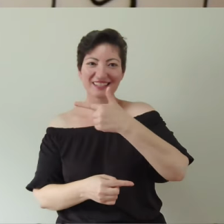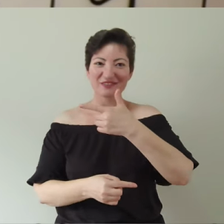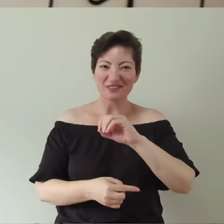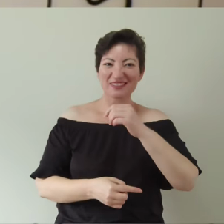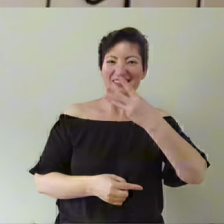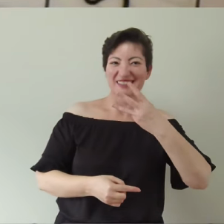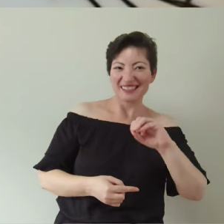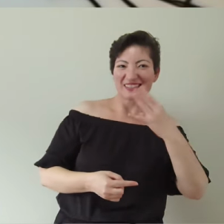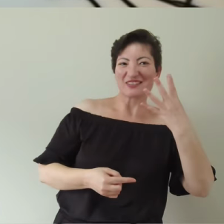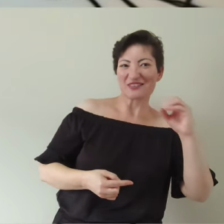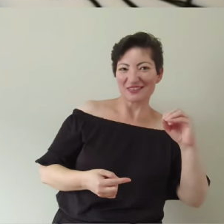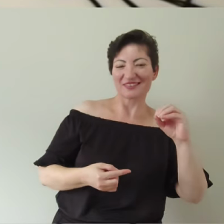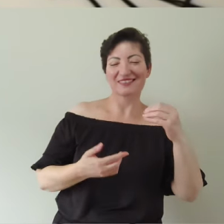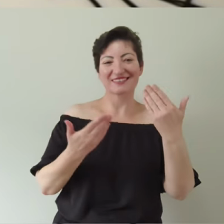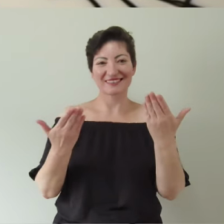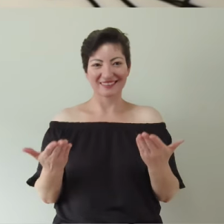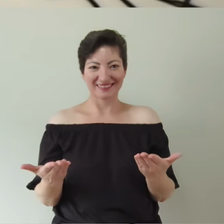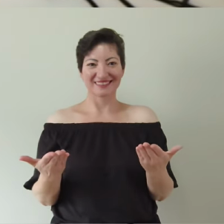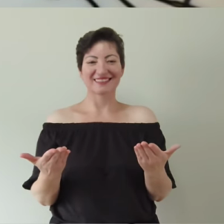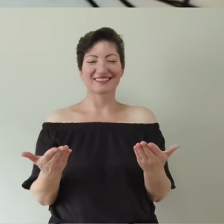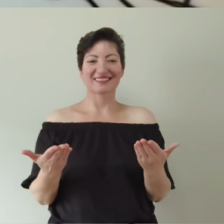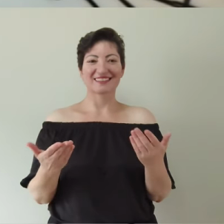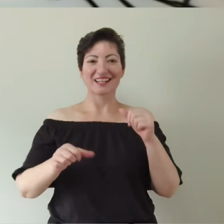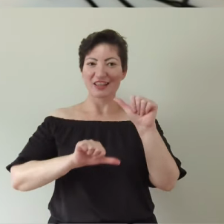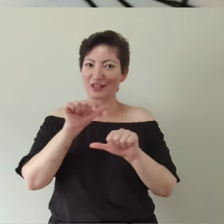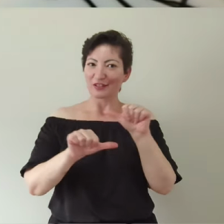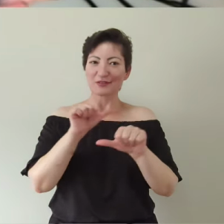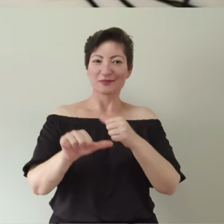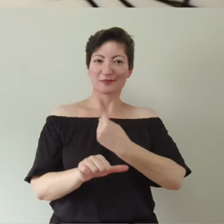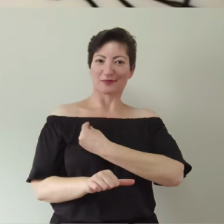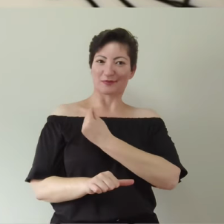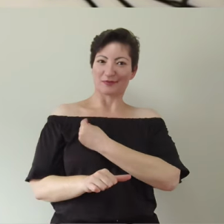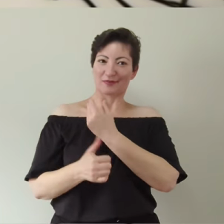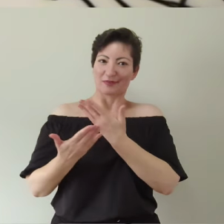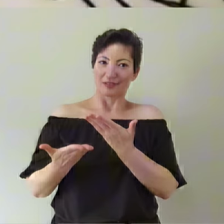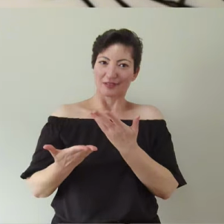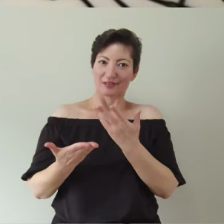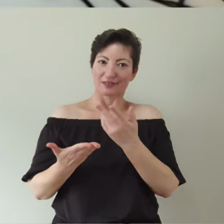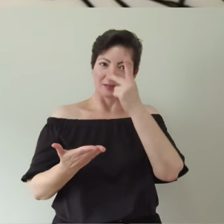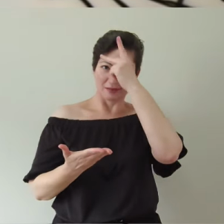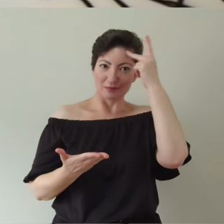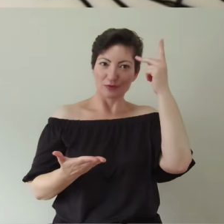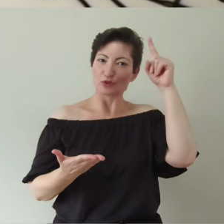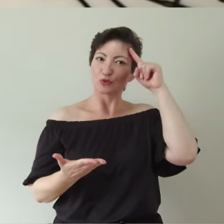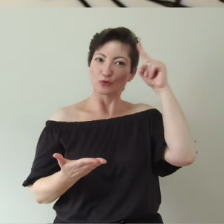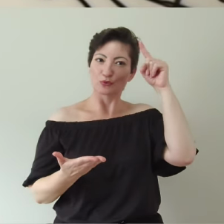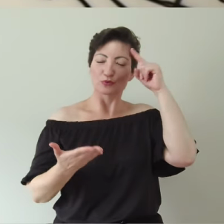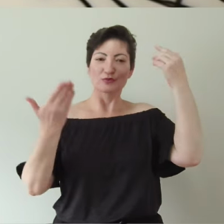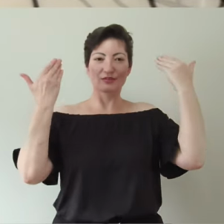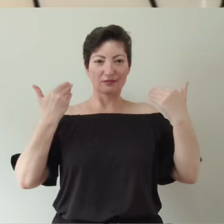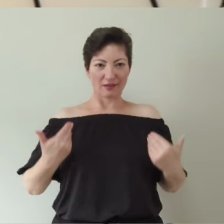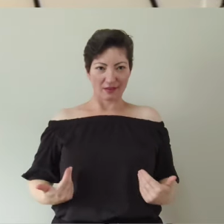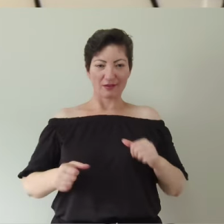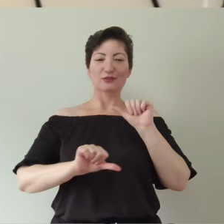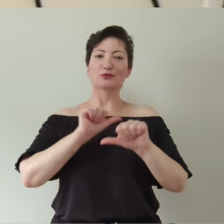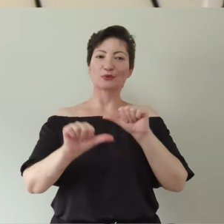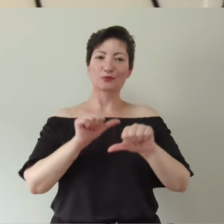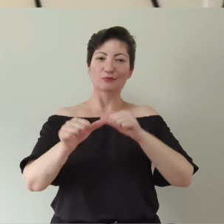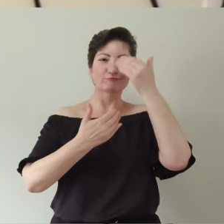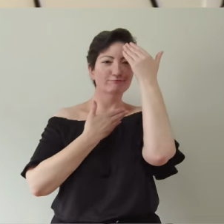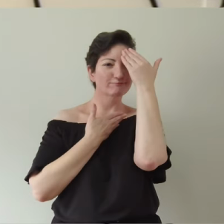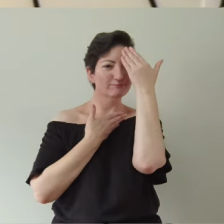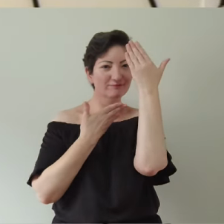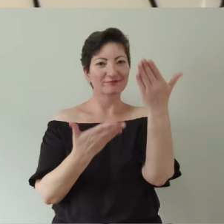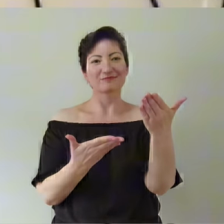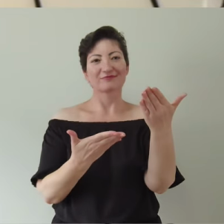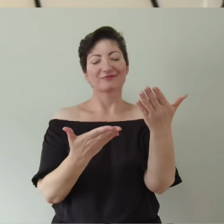30, 40 anos. Eu presencio esse grupo transformando a vida de pessoas todos os dias e eu sou uma dessas pessoas. Muita